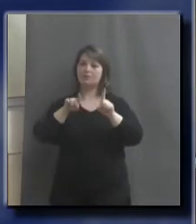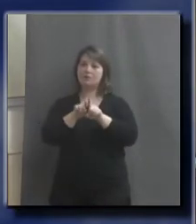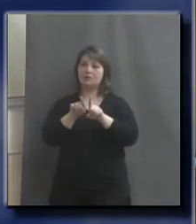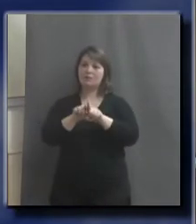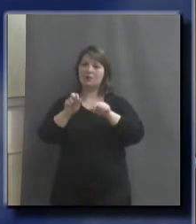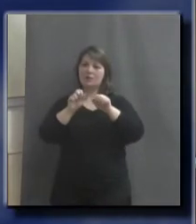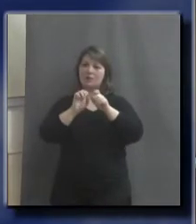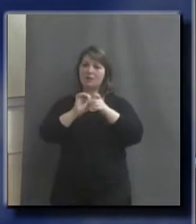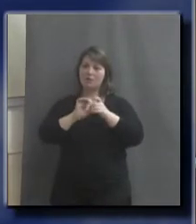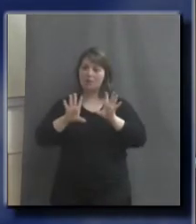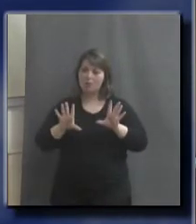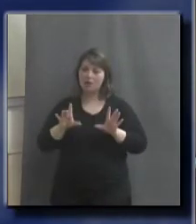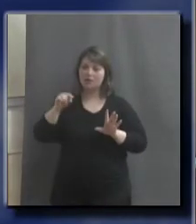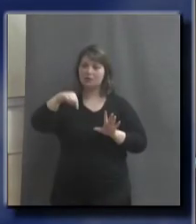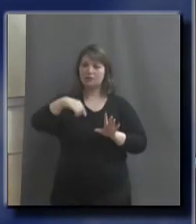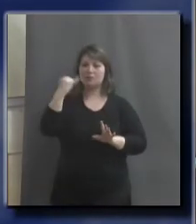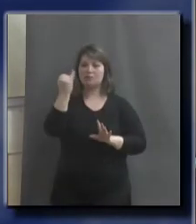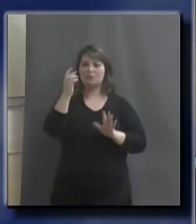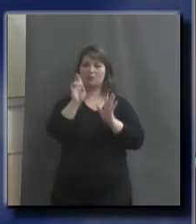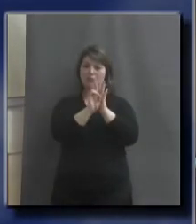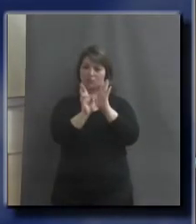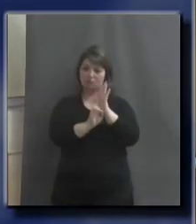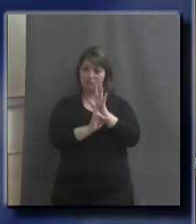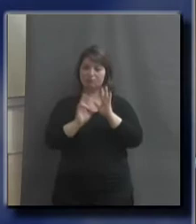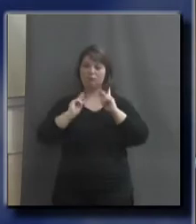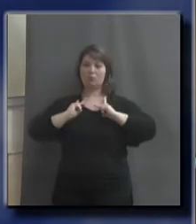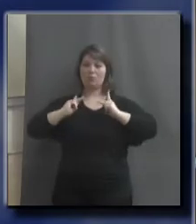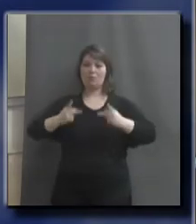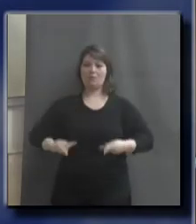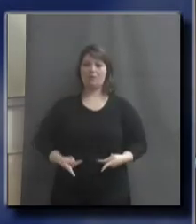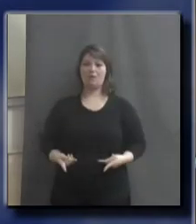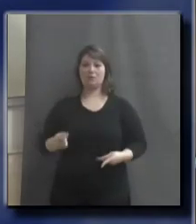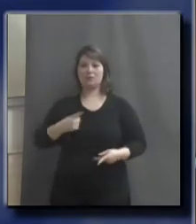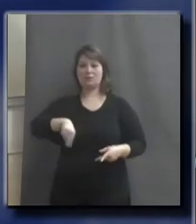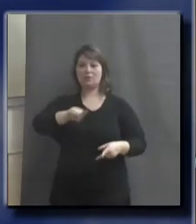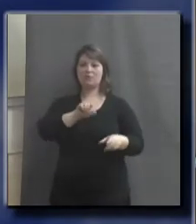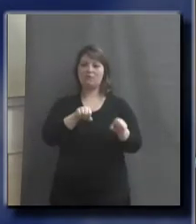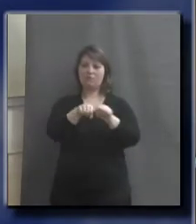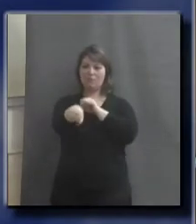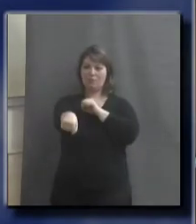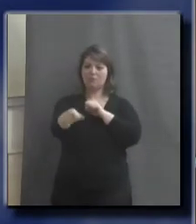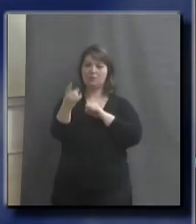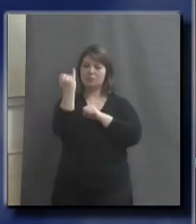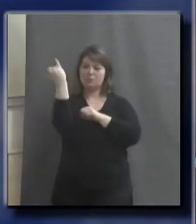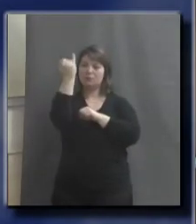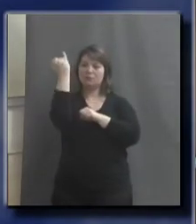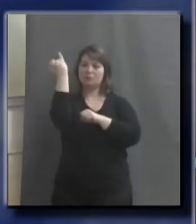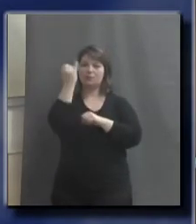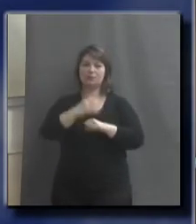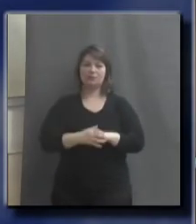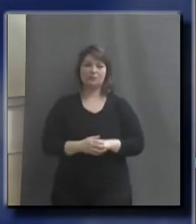fundamentais, e os direitos humanos como eixos fundamentais para a sua formação. Muito obrigado.